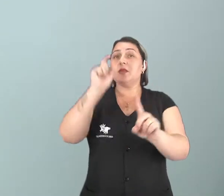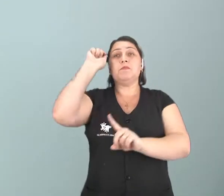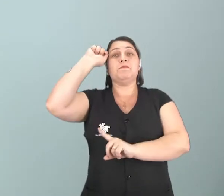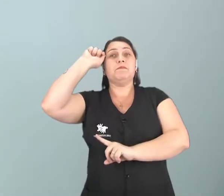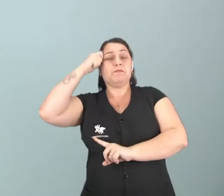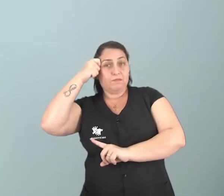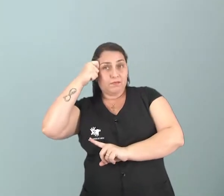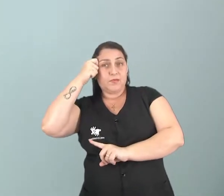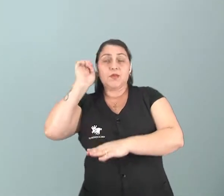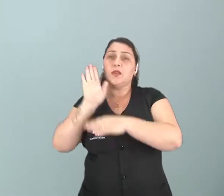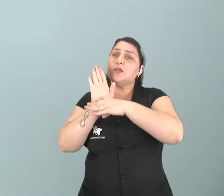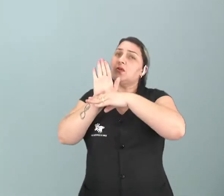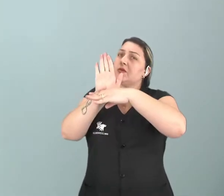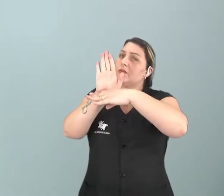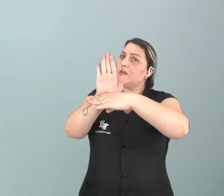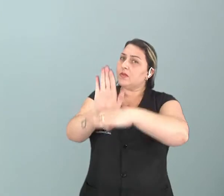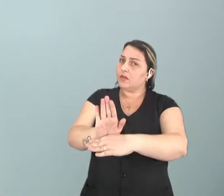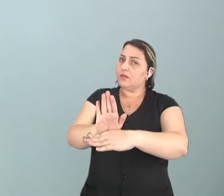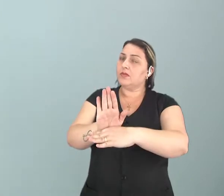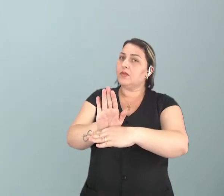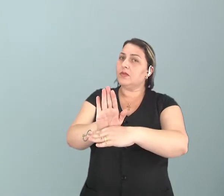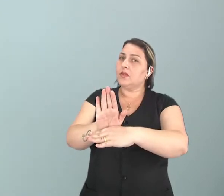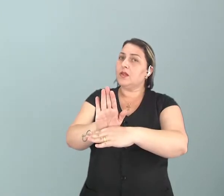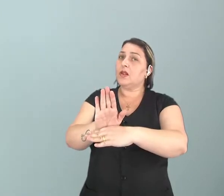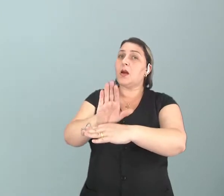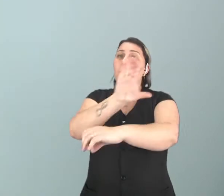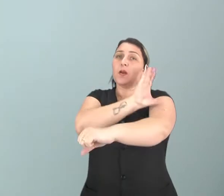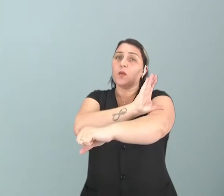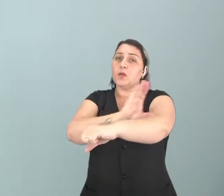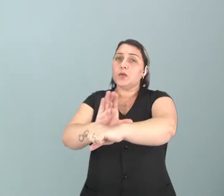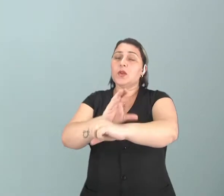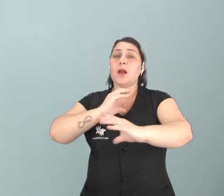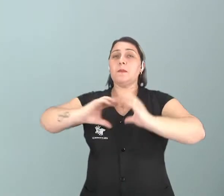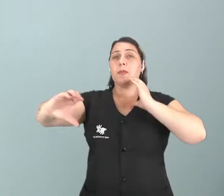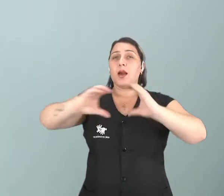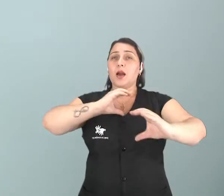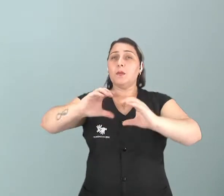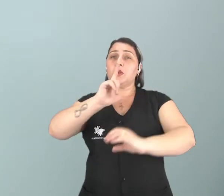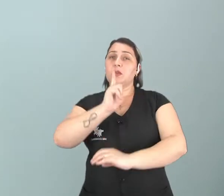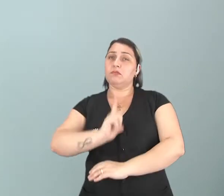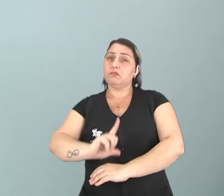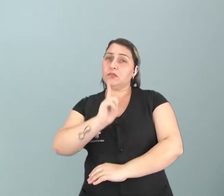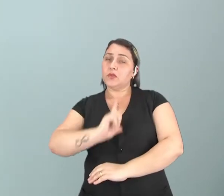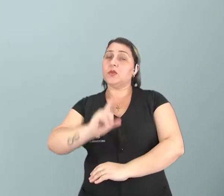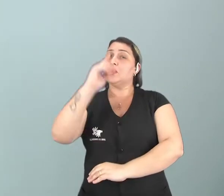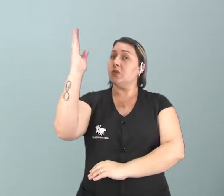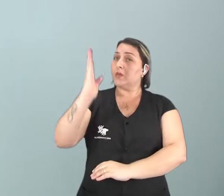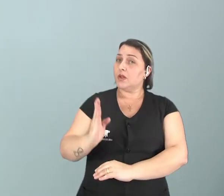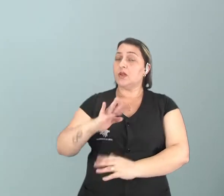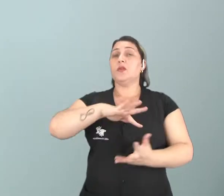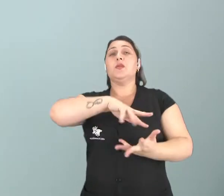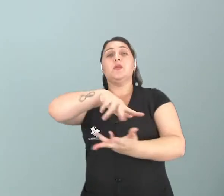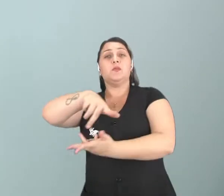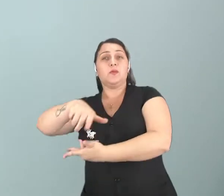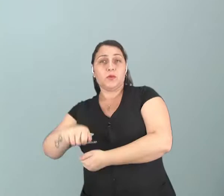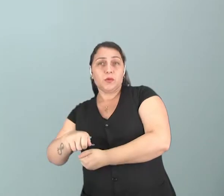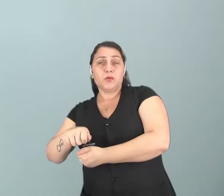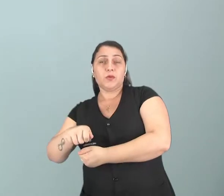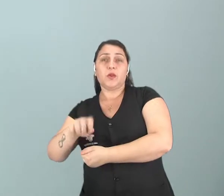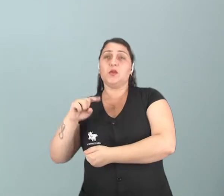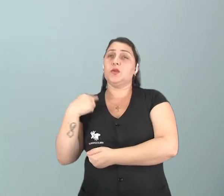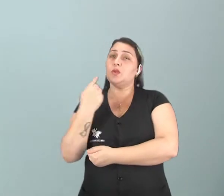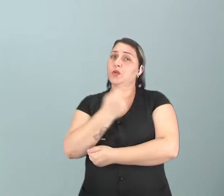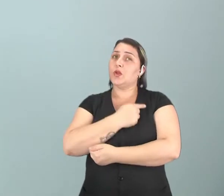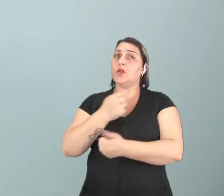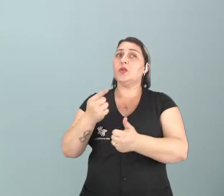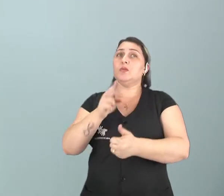negras e contribuíram muito tanto para a cultura, para a música, para a literatura no Brasil e no mundo, tá? Nosso